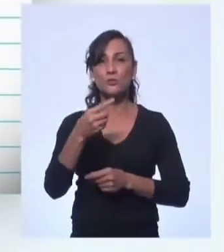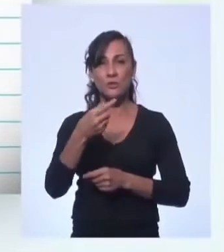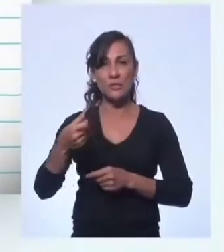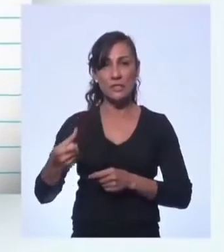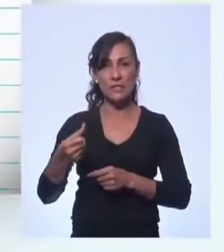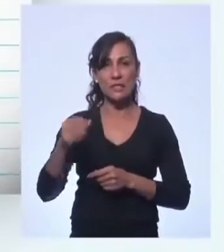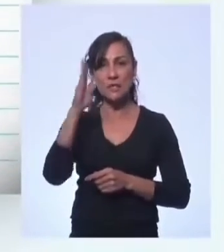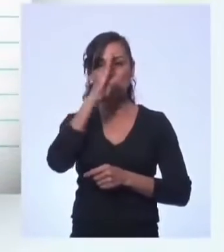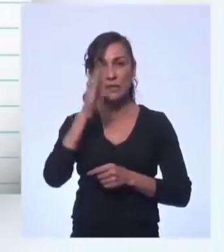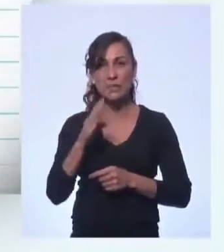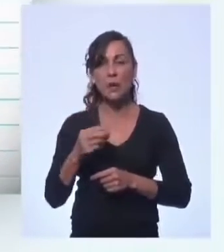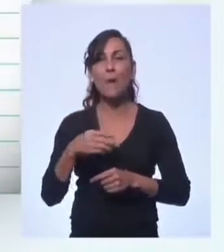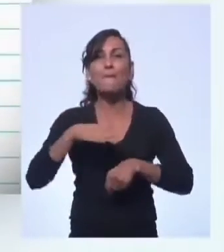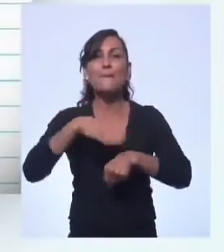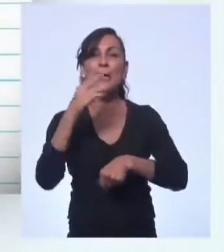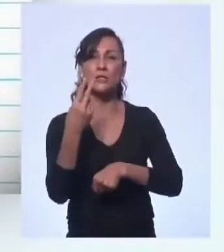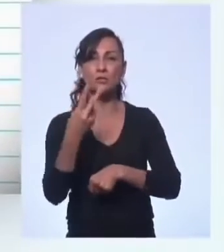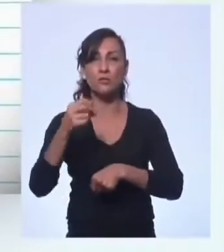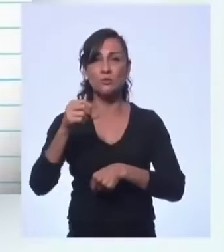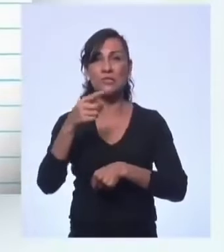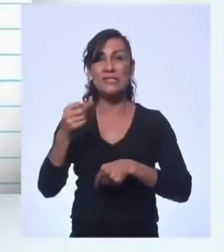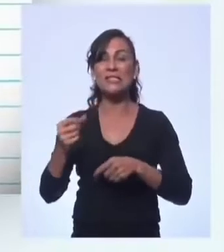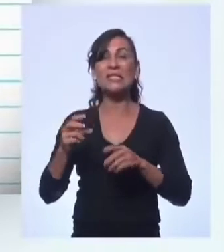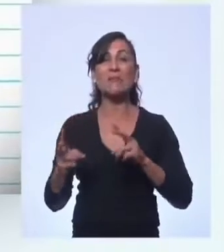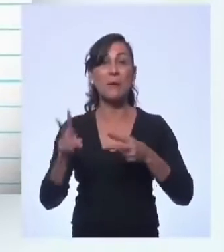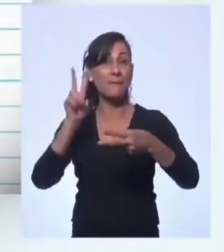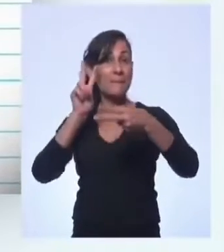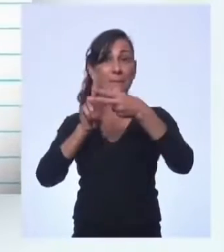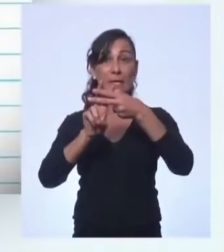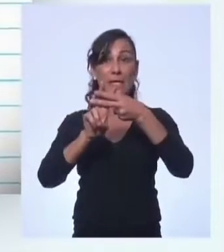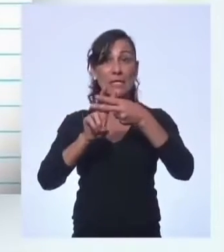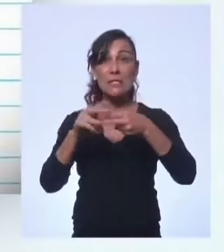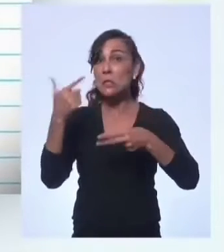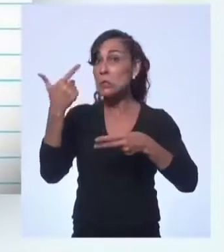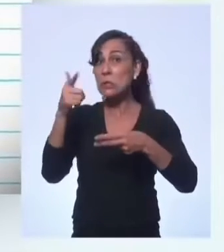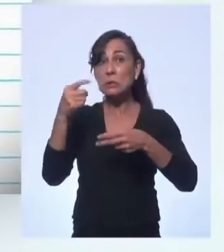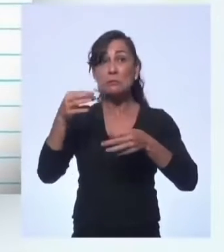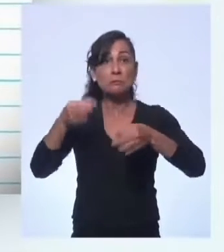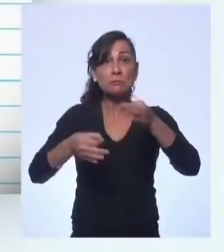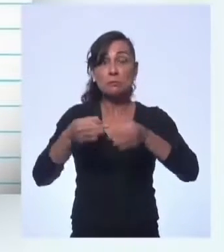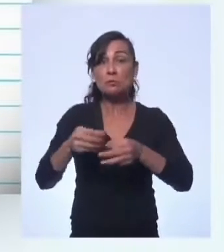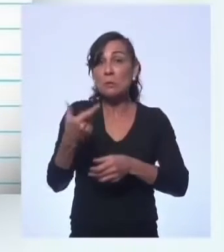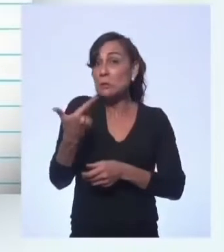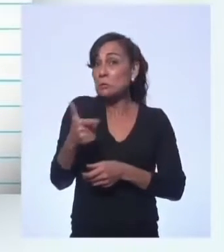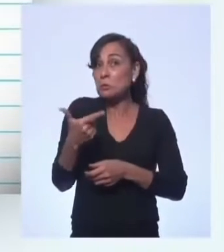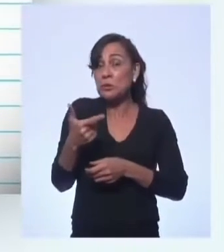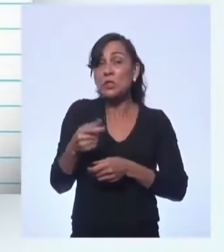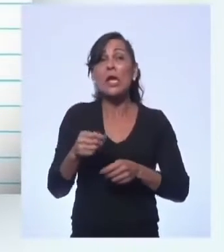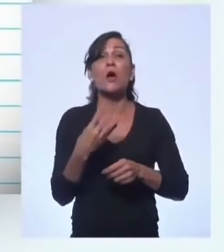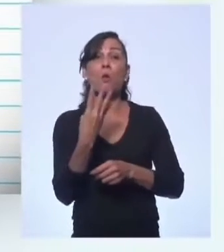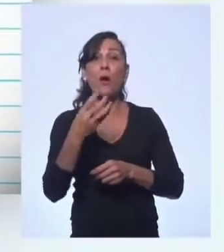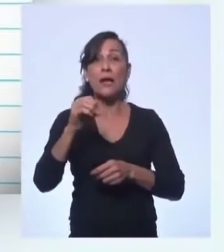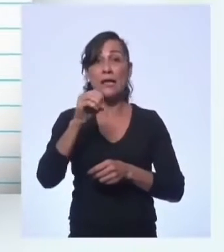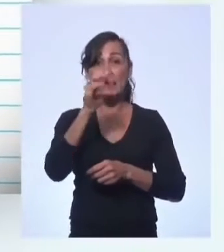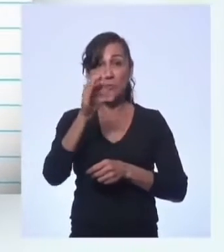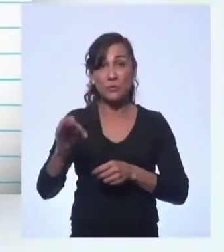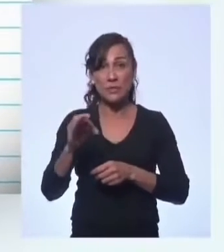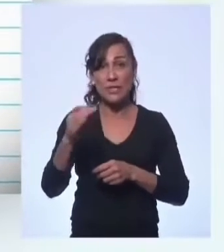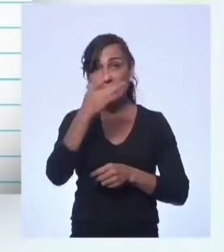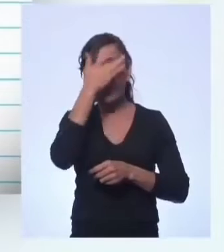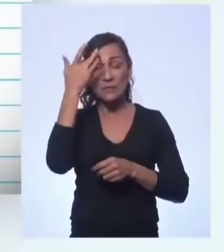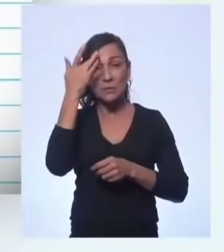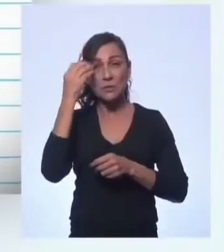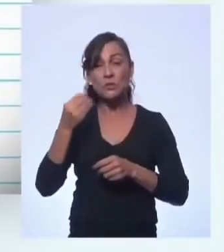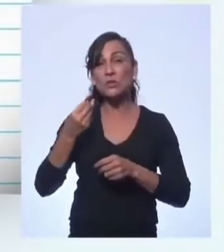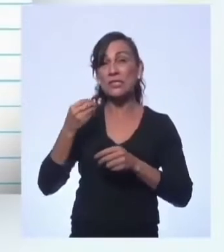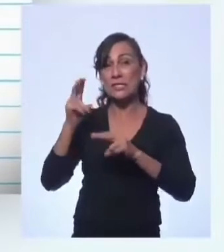de 290 mil pessoas estavam presas sem sentença, o equivalente a cerca de 40% da população prisional. É